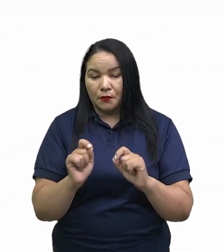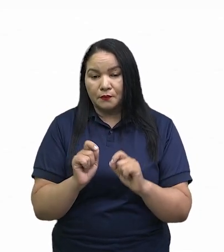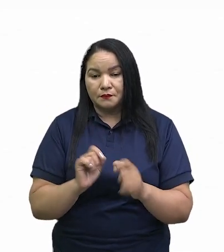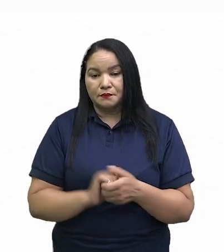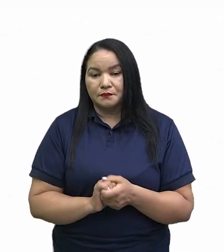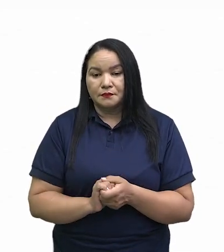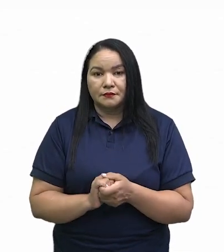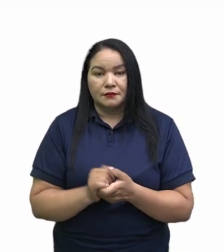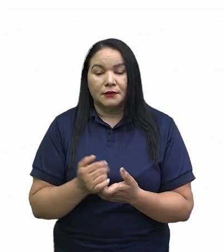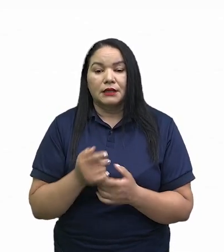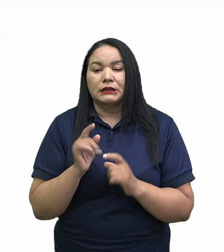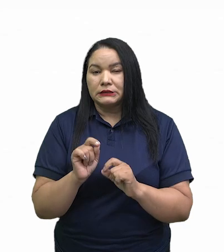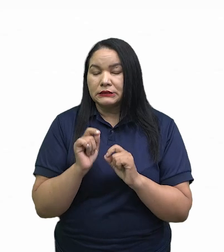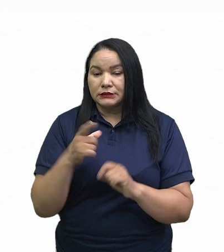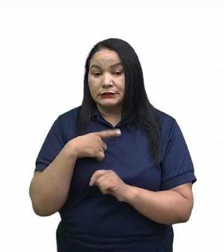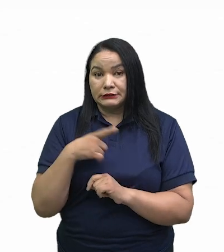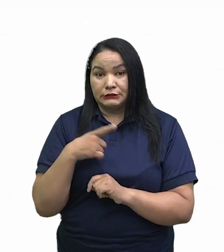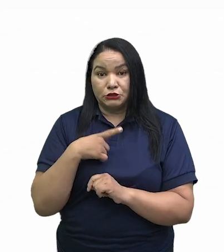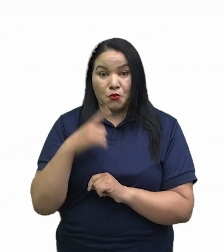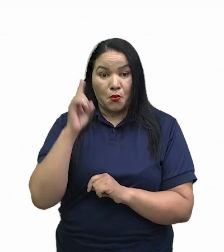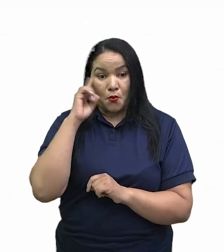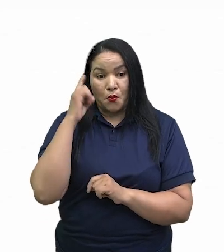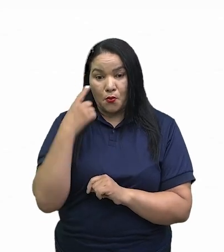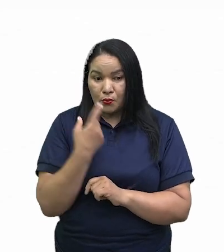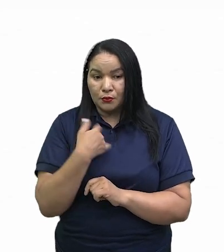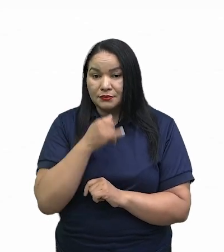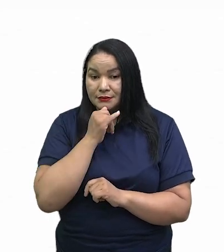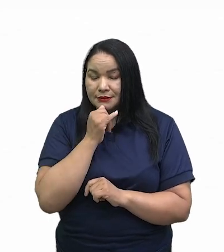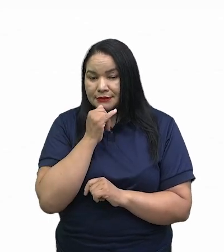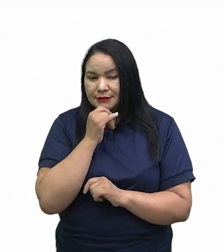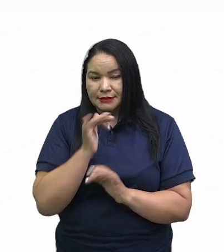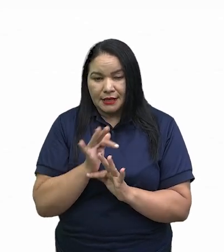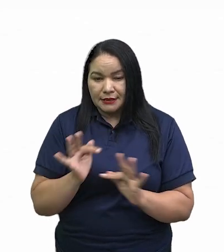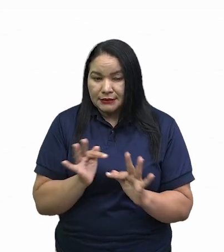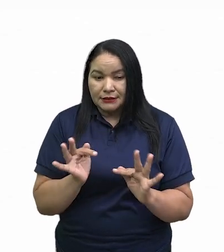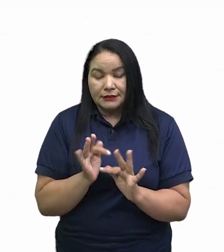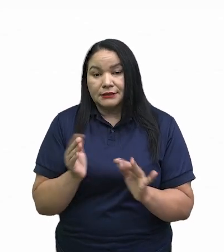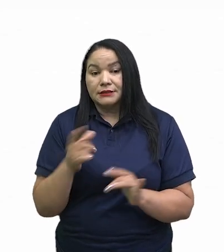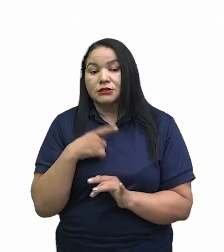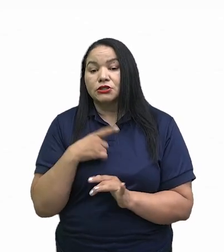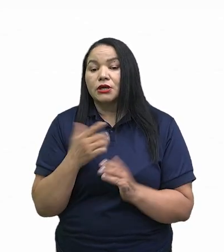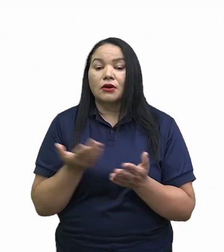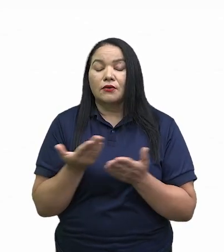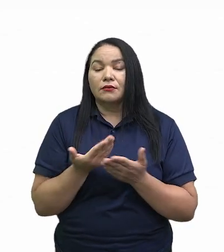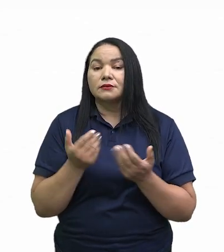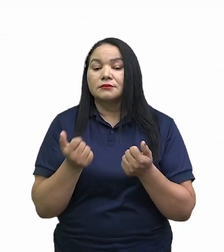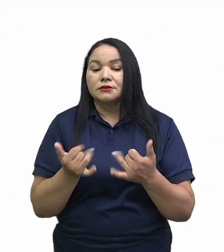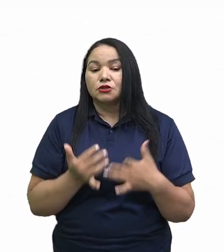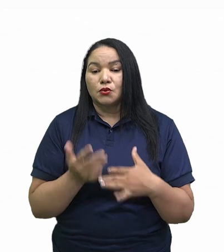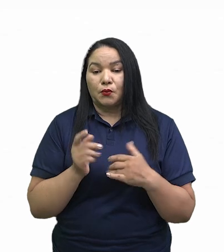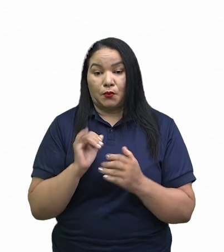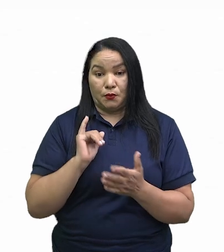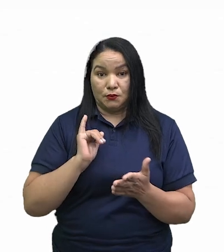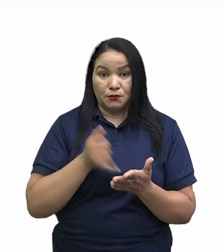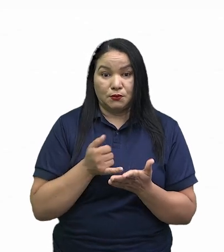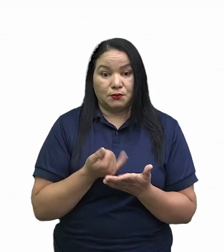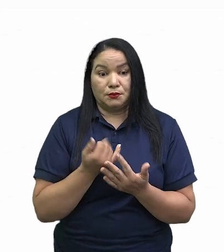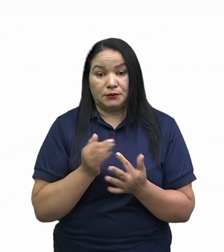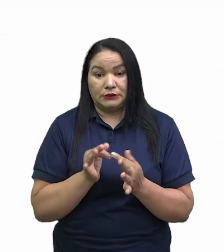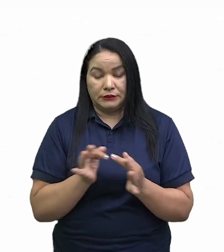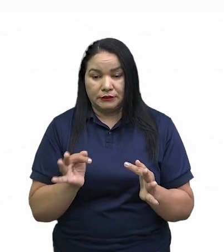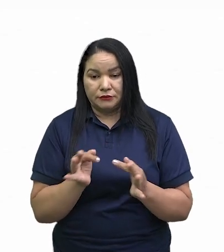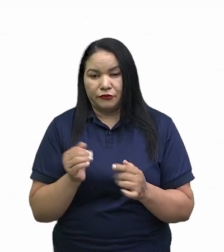algo ali do nosso dia a dia, um exemplo bem simples que eu trouxe aqui para vocês, para que a definição de juros simples fique muito